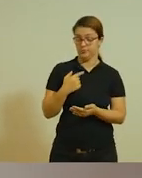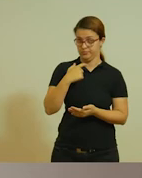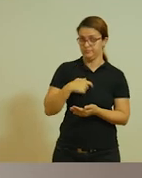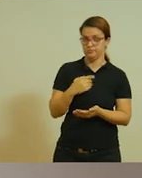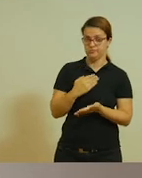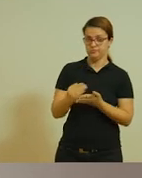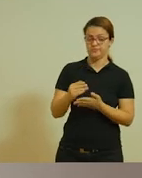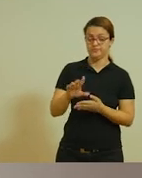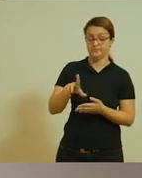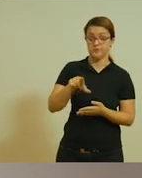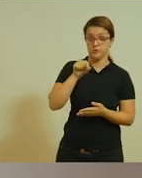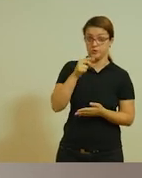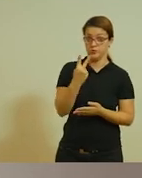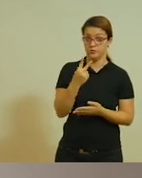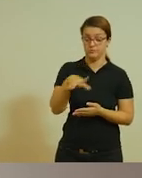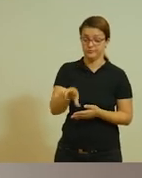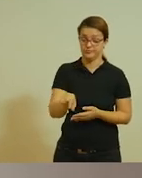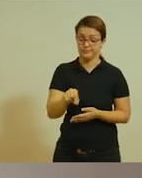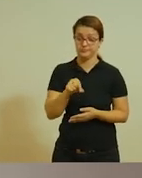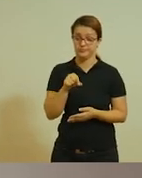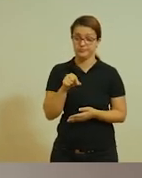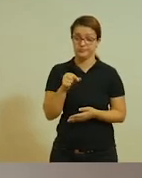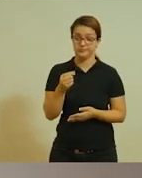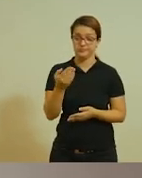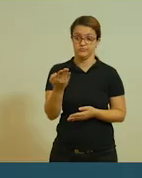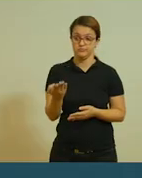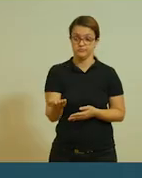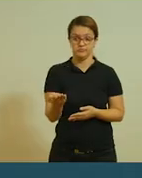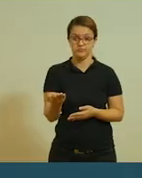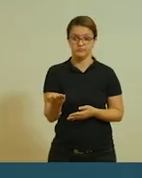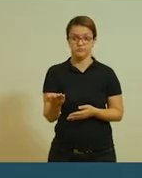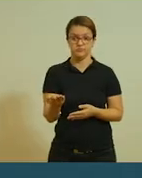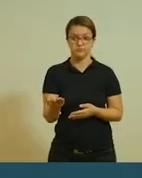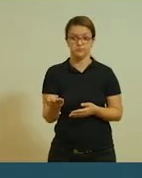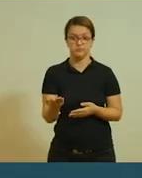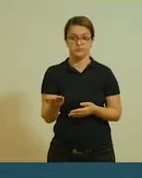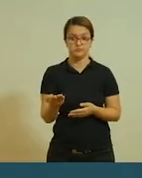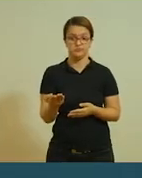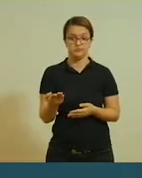Então tudo bem, eu começo. Eu vou virar 2 cartas. 1.